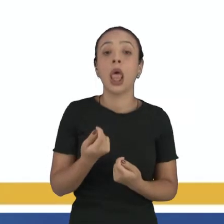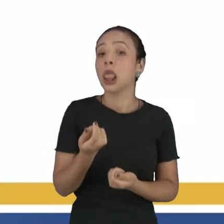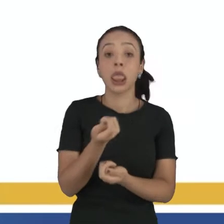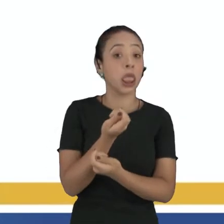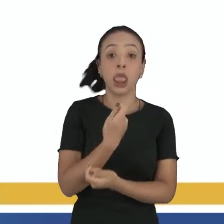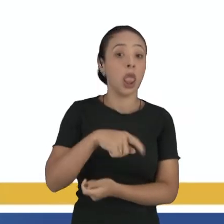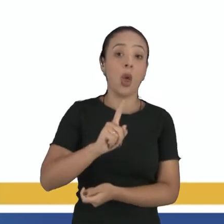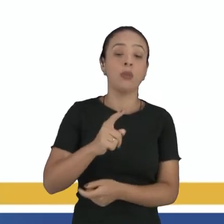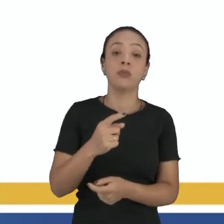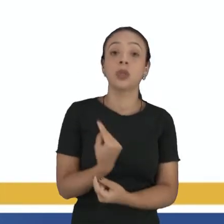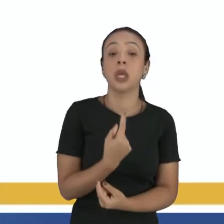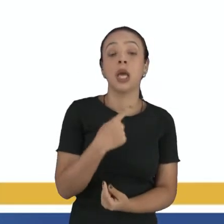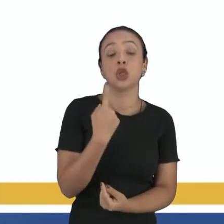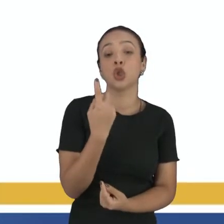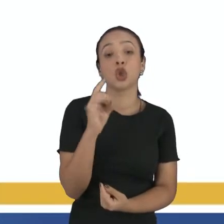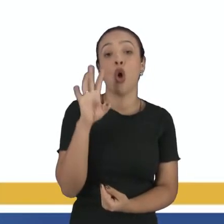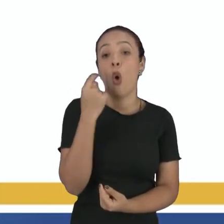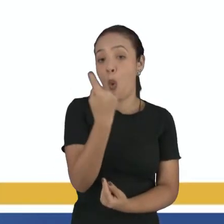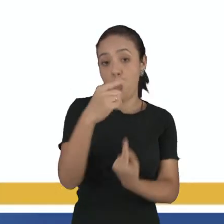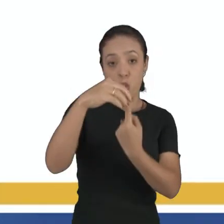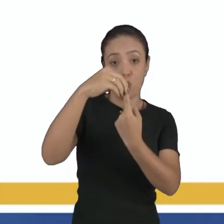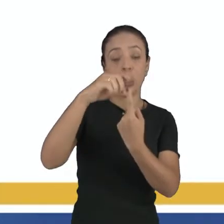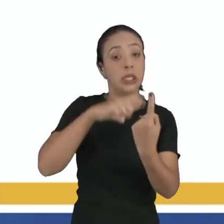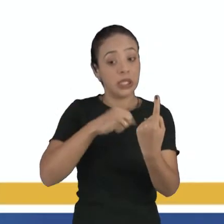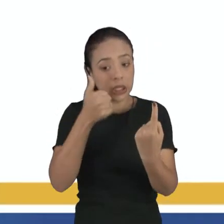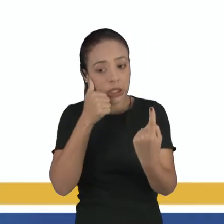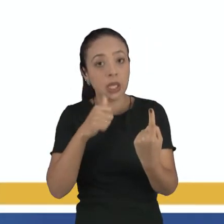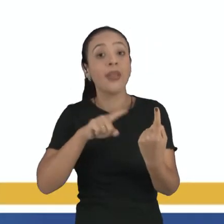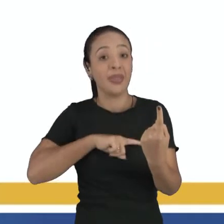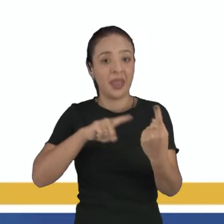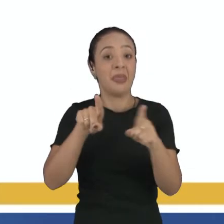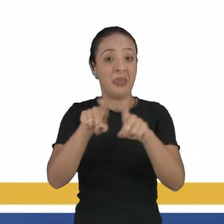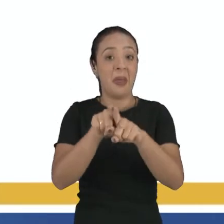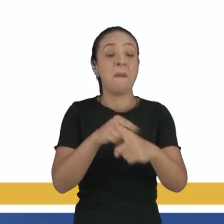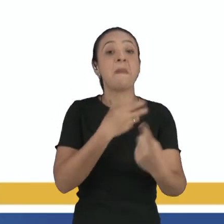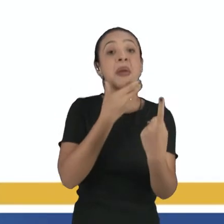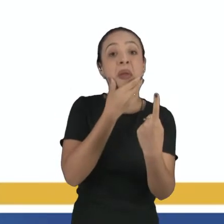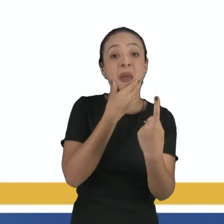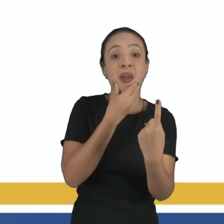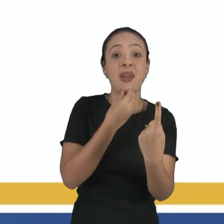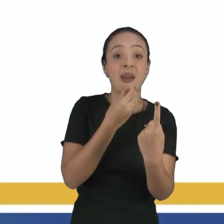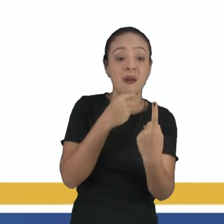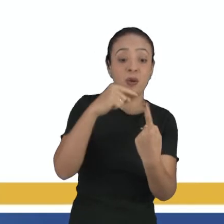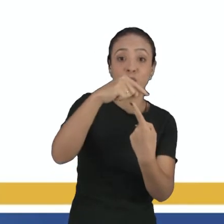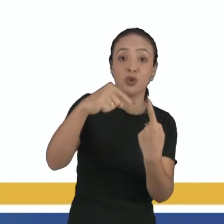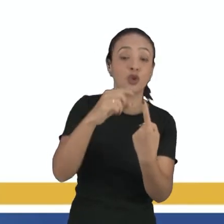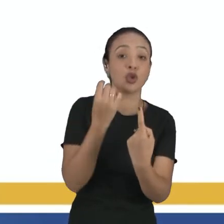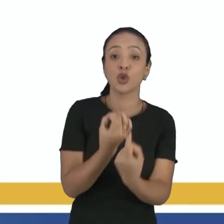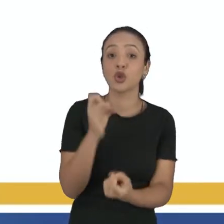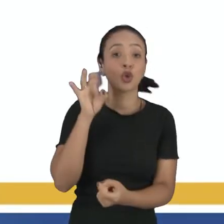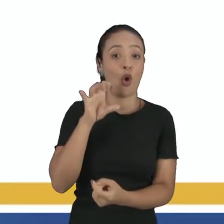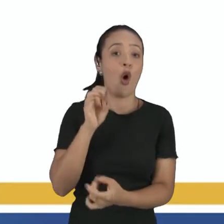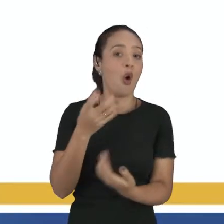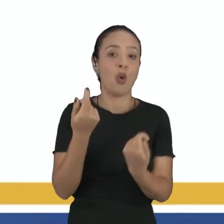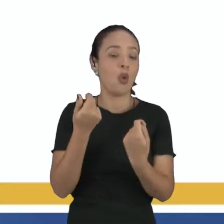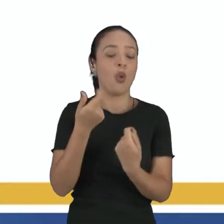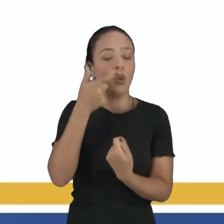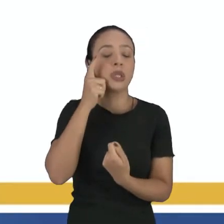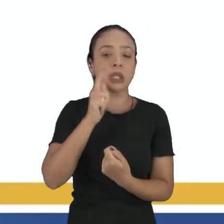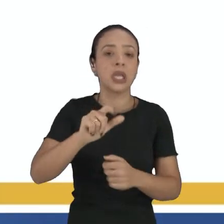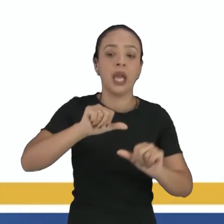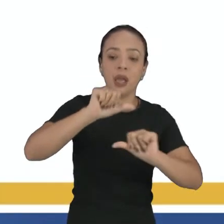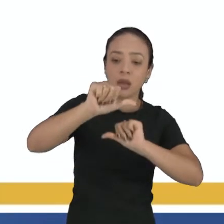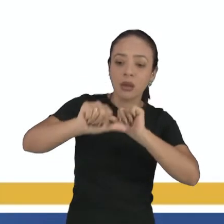né? Em que um indivíduo ele tem os dois sexos. Então ele sozinho consegue produzir novos descendentes com